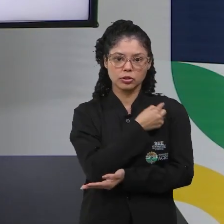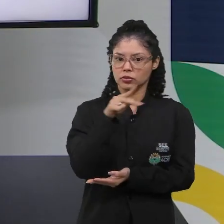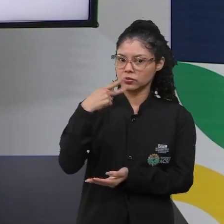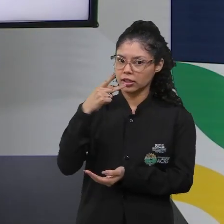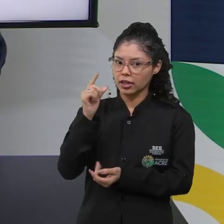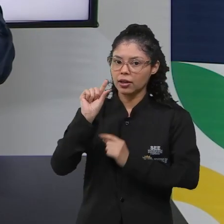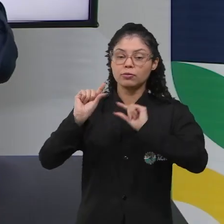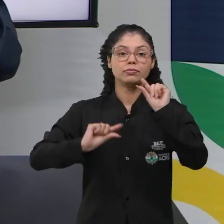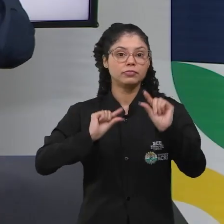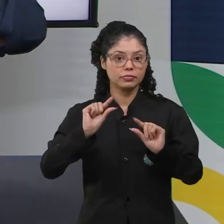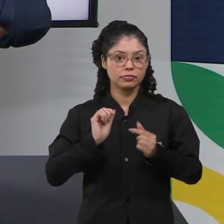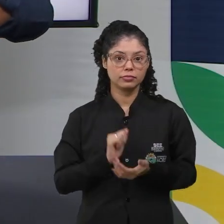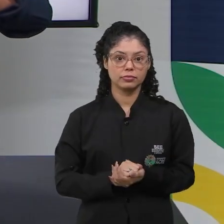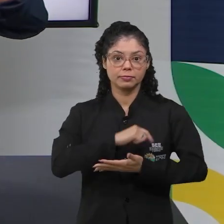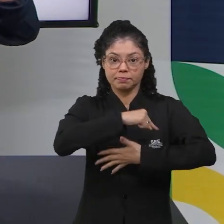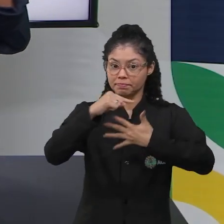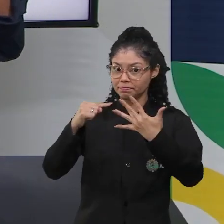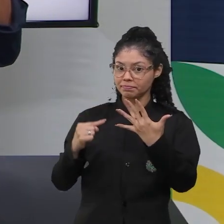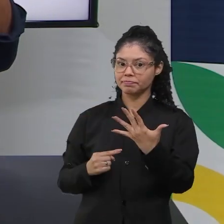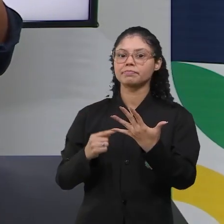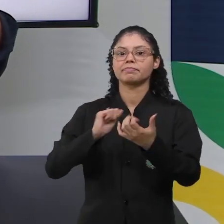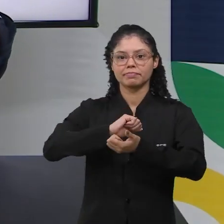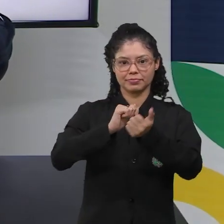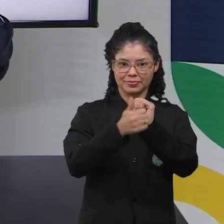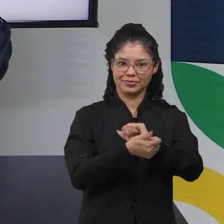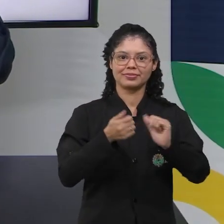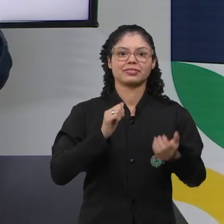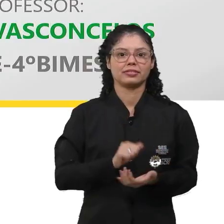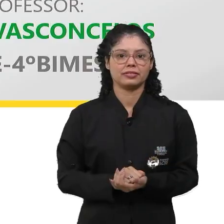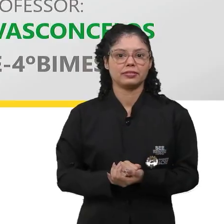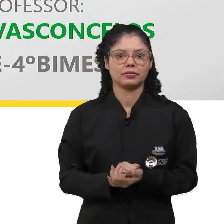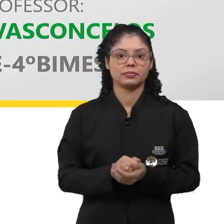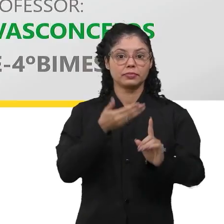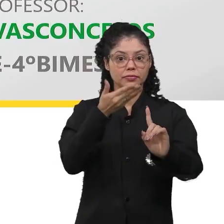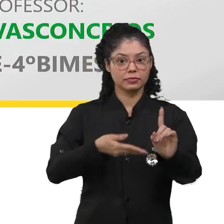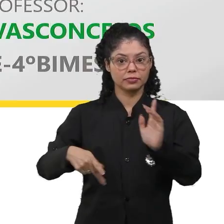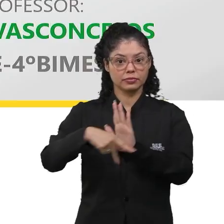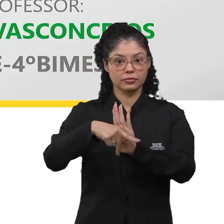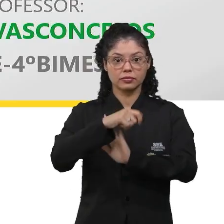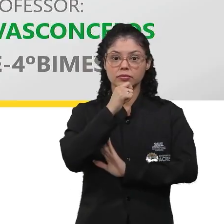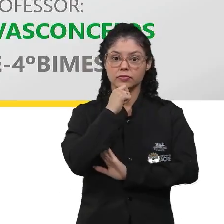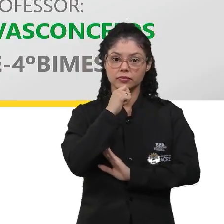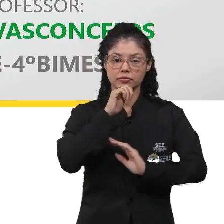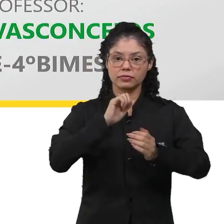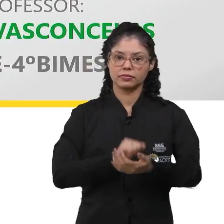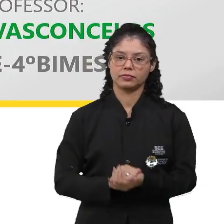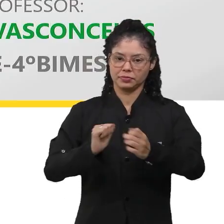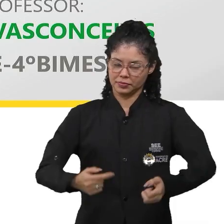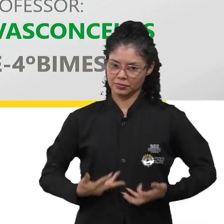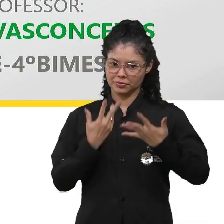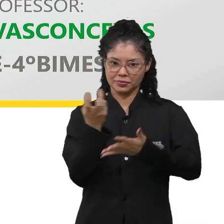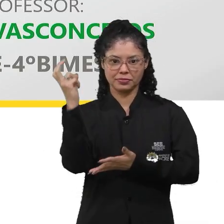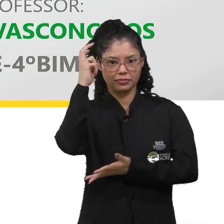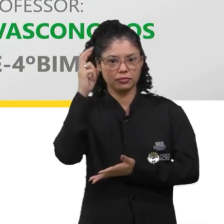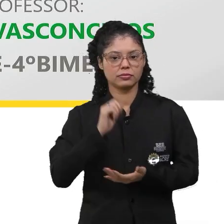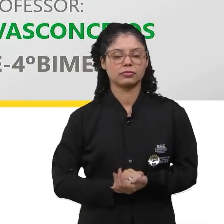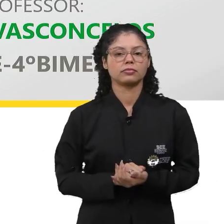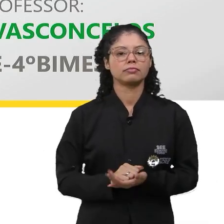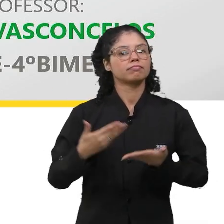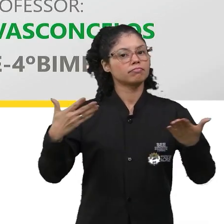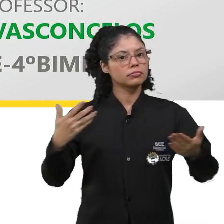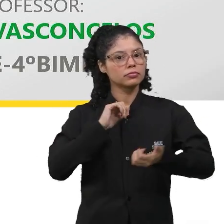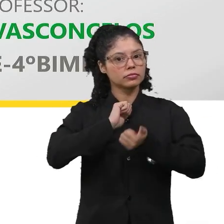falar das modalidades esportivas, né, dos eventos esportivos com essa manifestação cultural. Então,